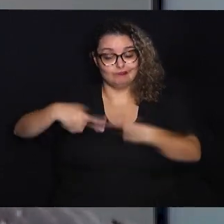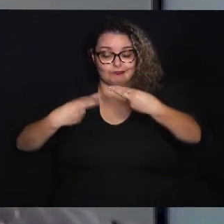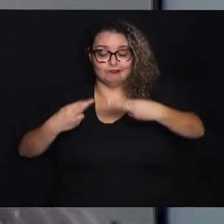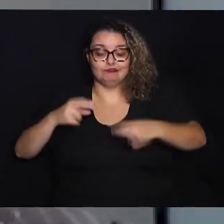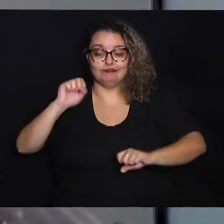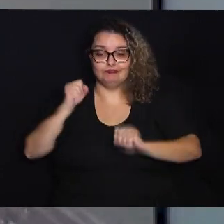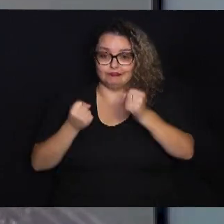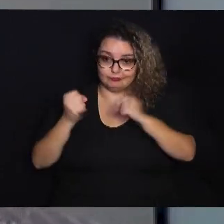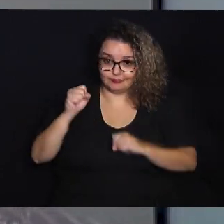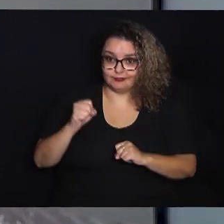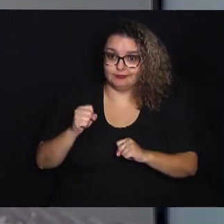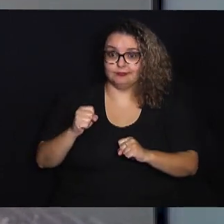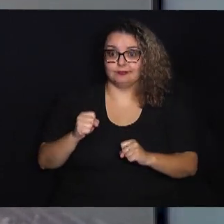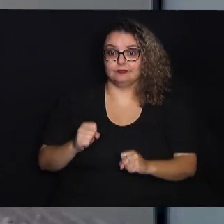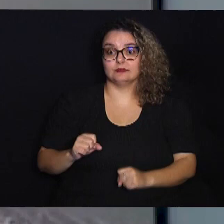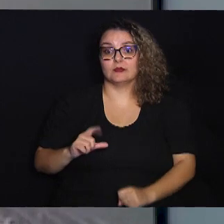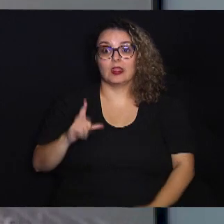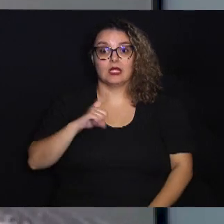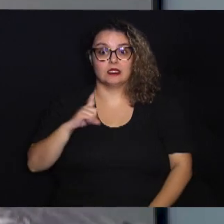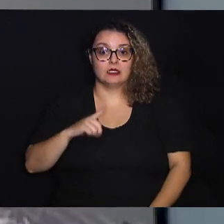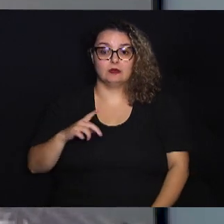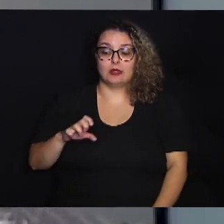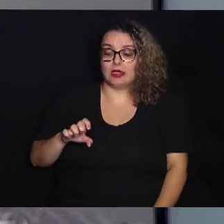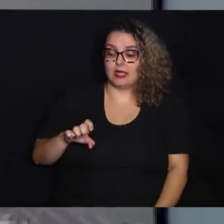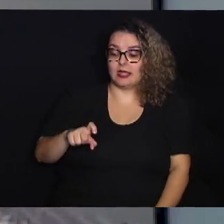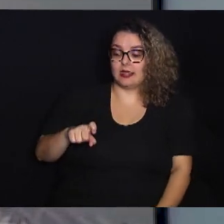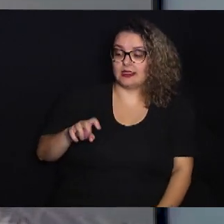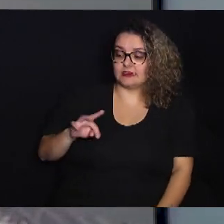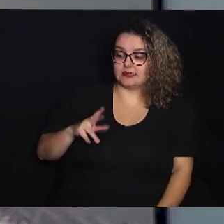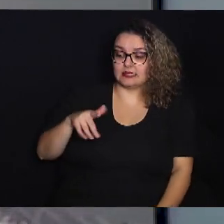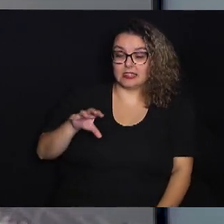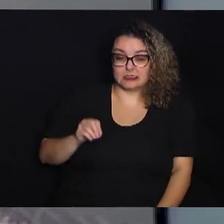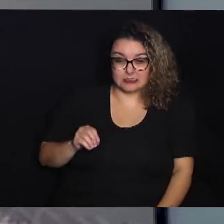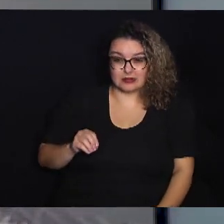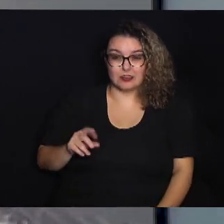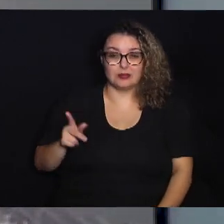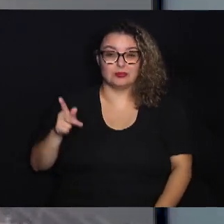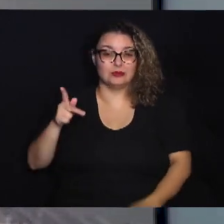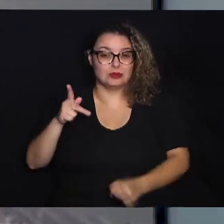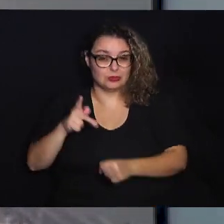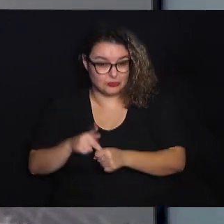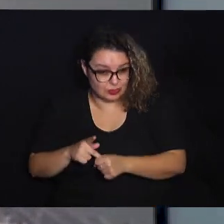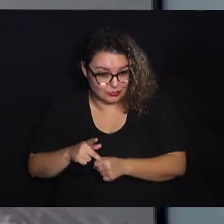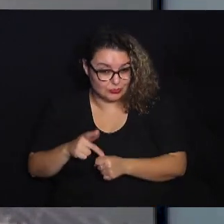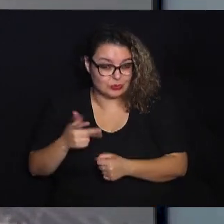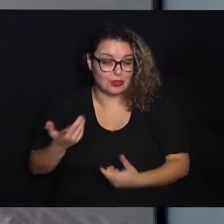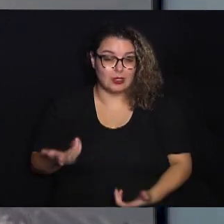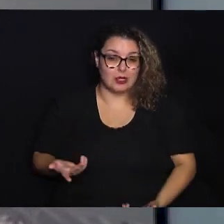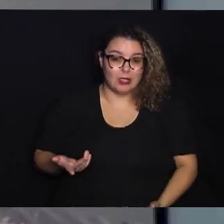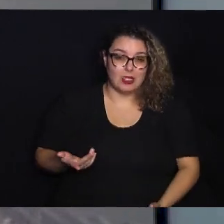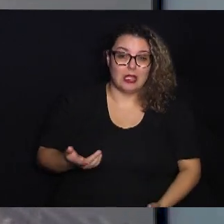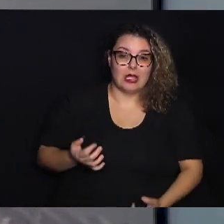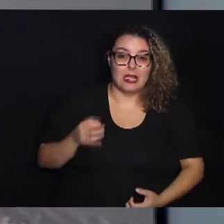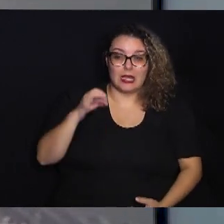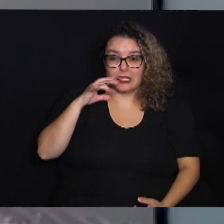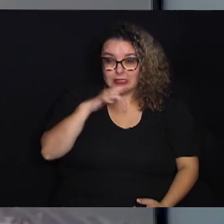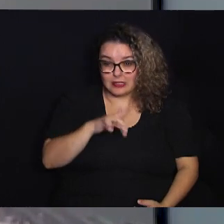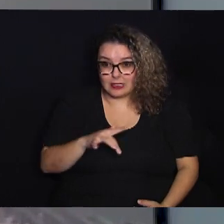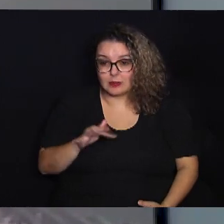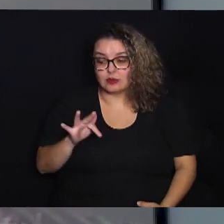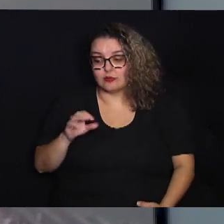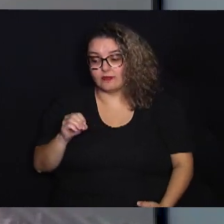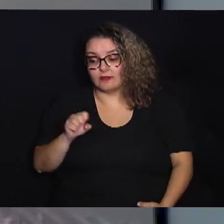Revolução Industrial, com a extração, do petróleo, a queima de combustíveis fósseis, né,